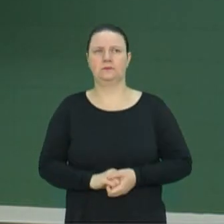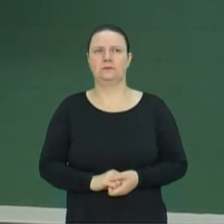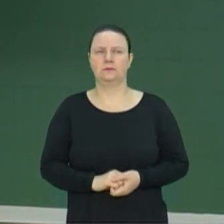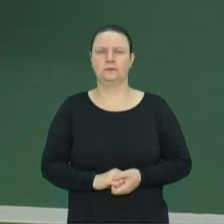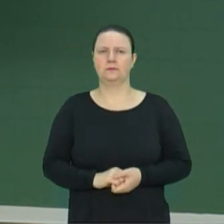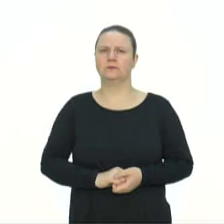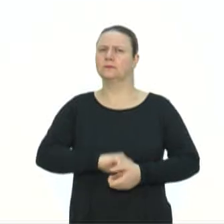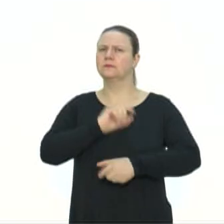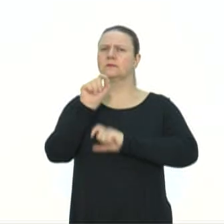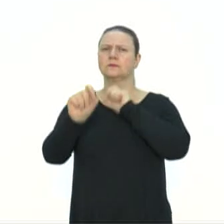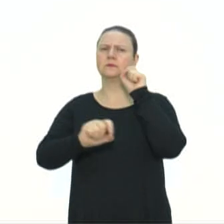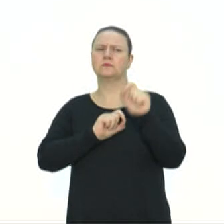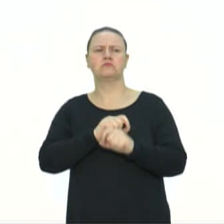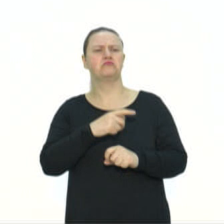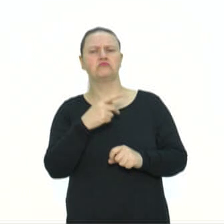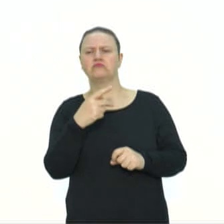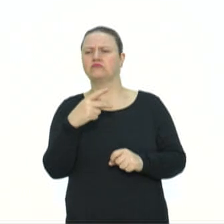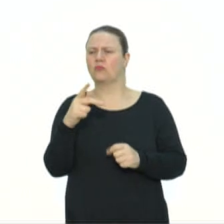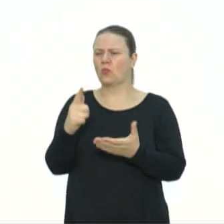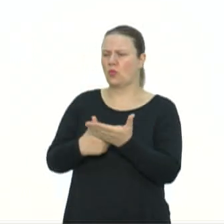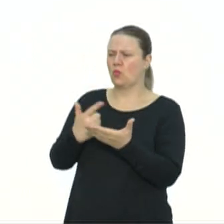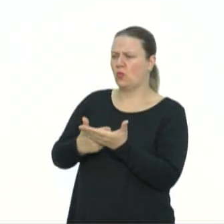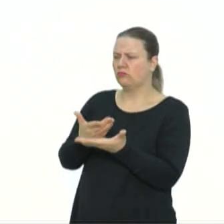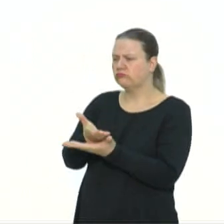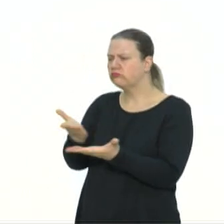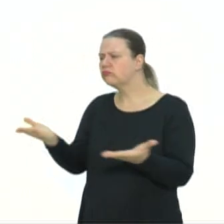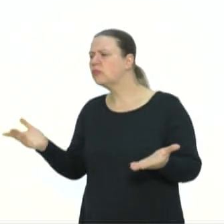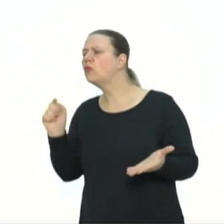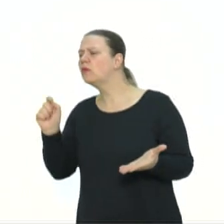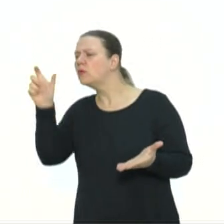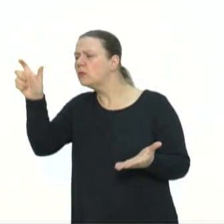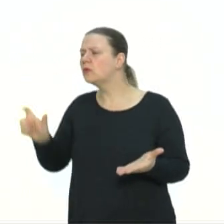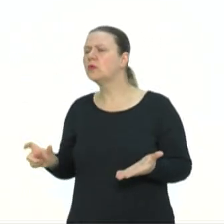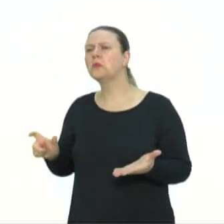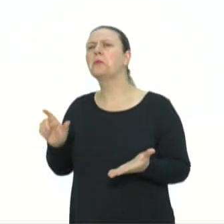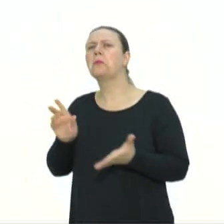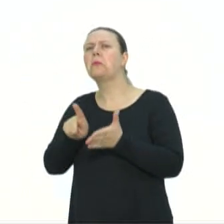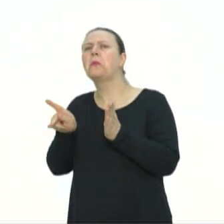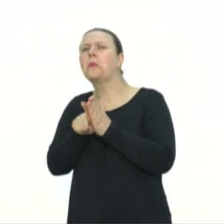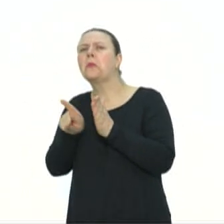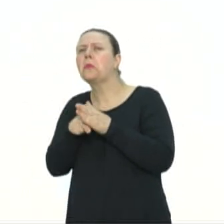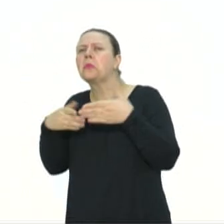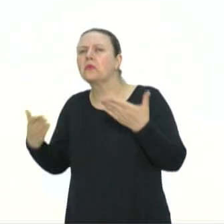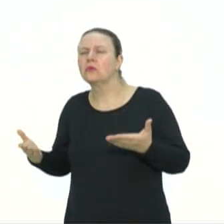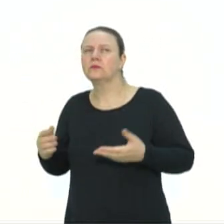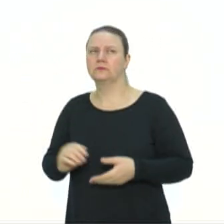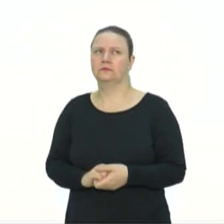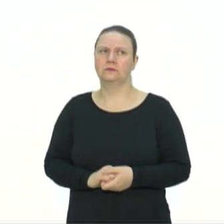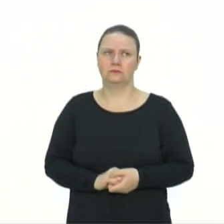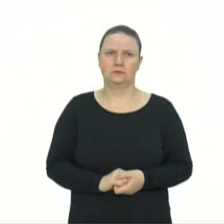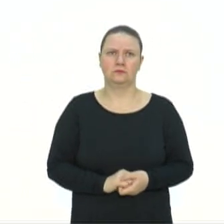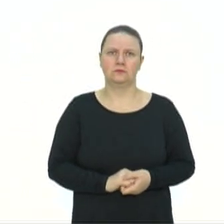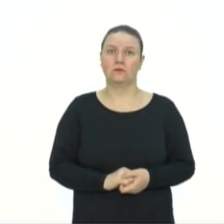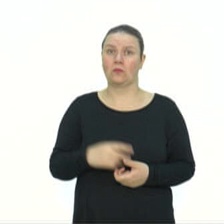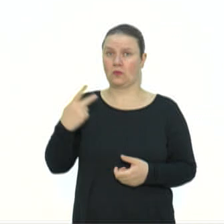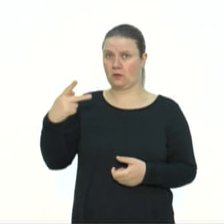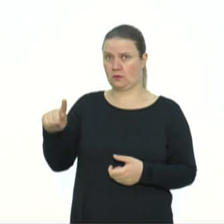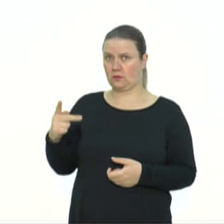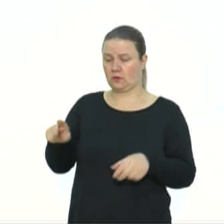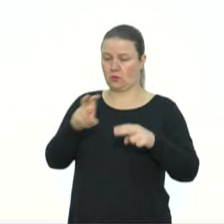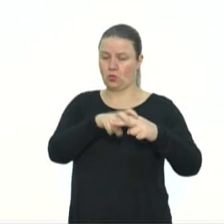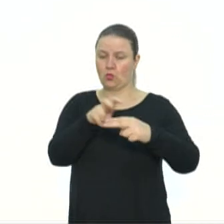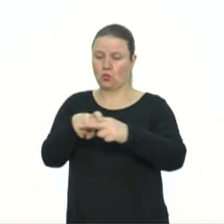De quem são aqueles livros que estão ali? Aquelas silhas que estão ali são de